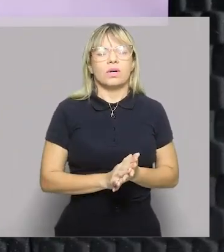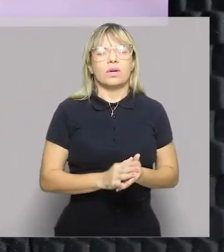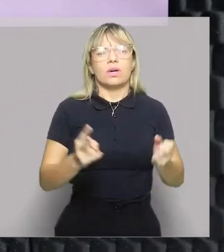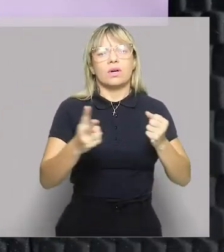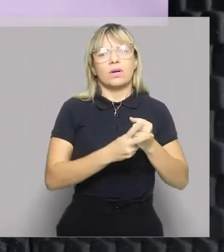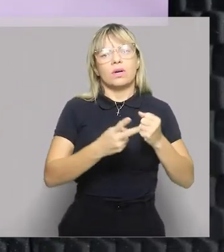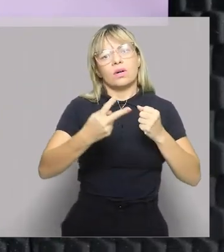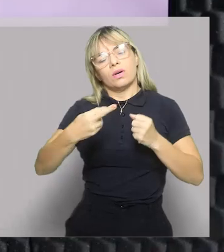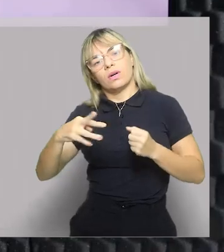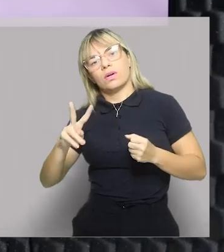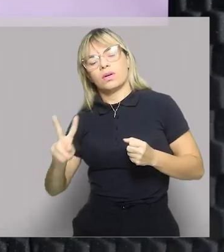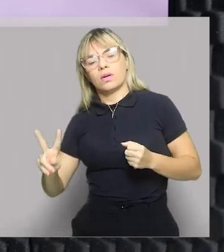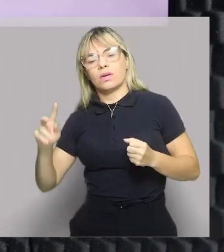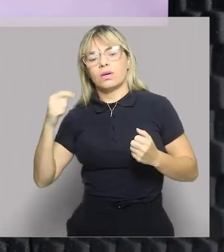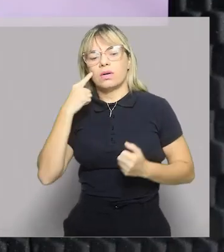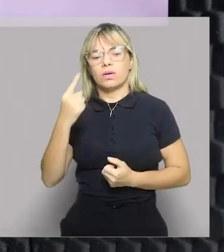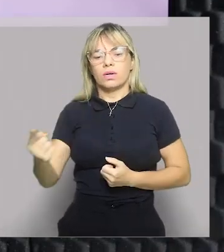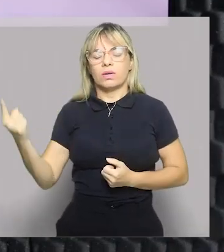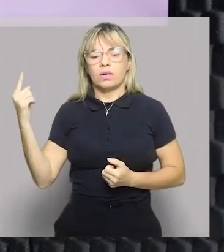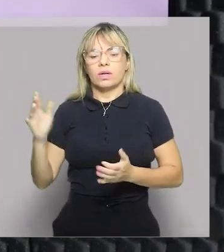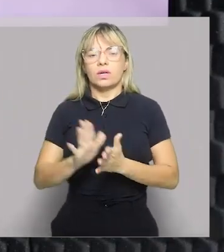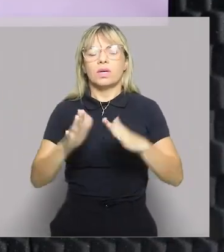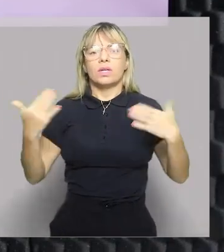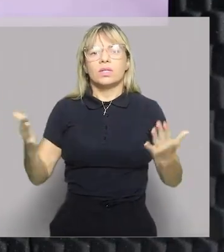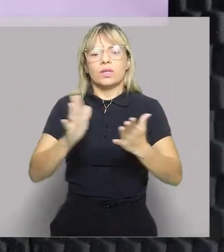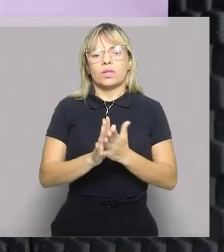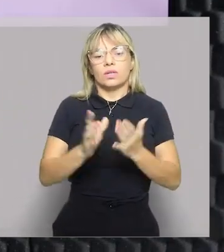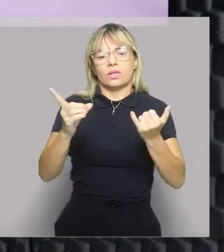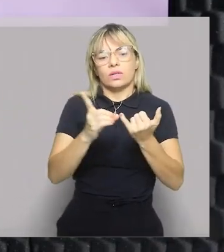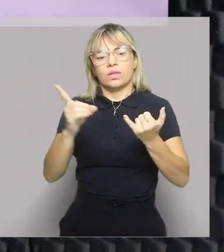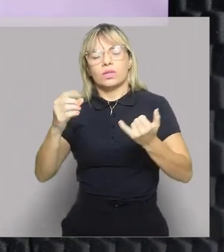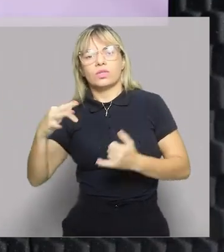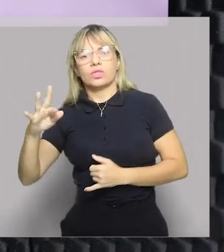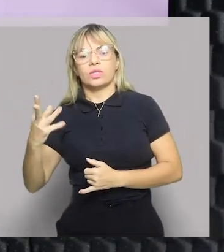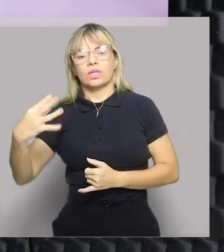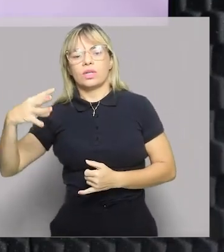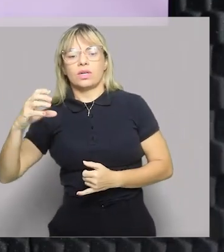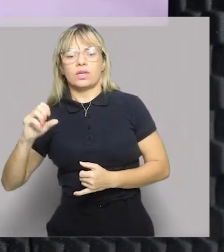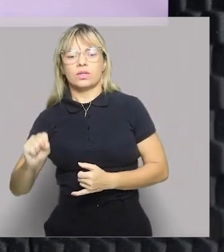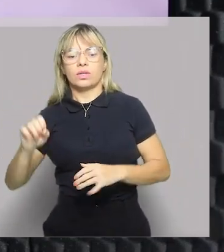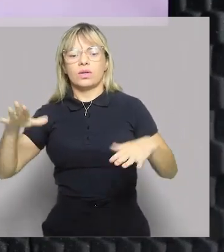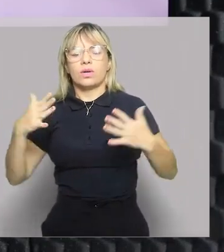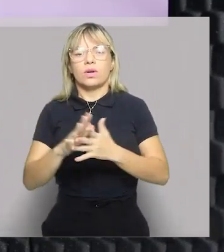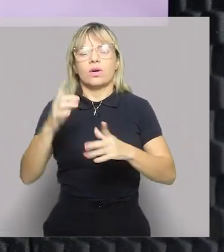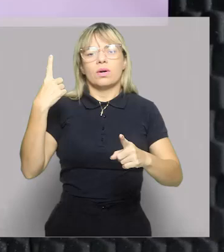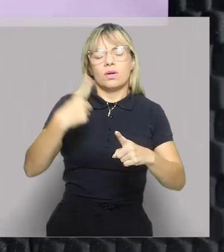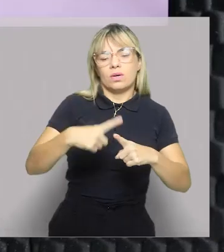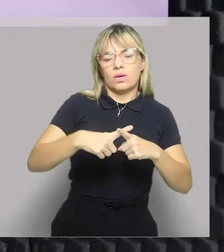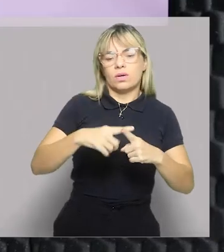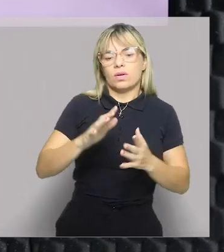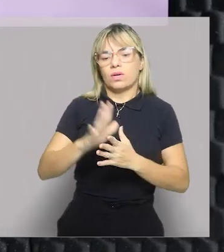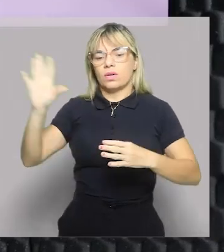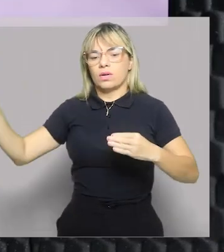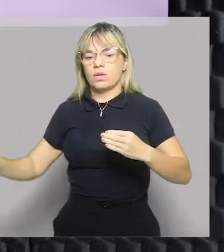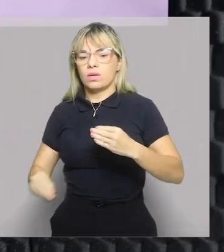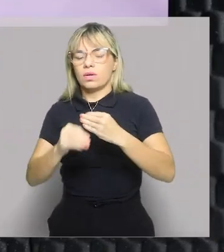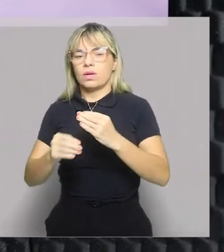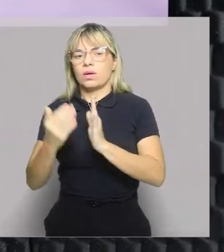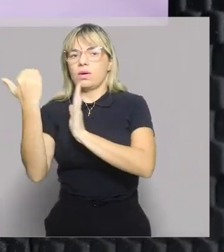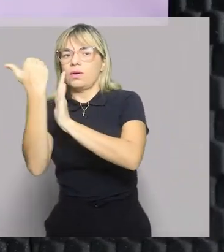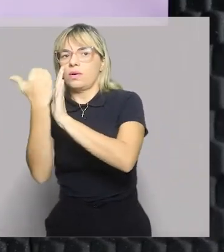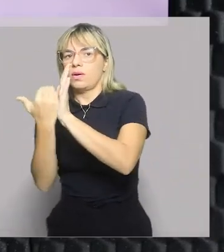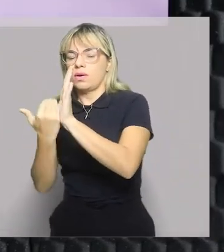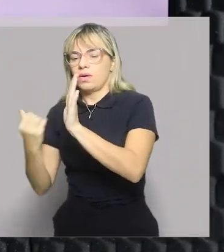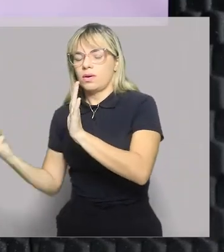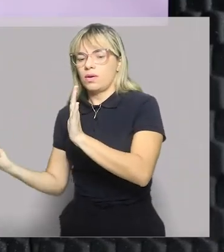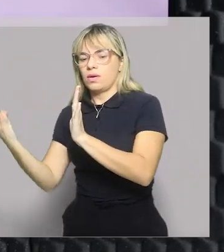lembrar que eles são transitivos diretos por quê? Porque o complemento deles, no caso aqui, medidas importantes,